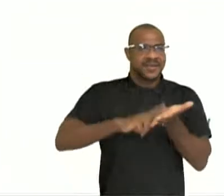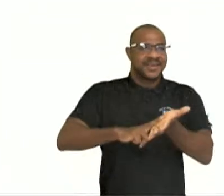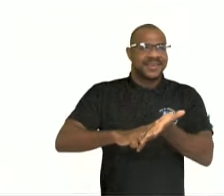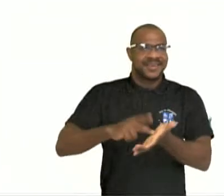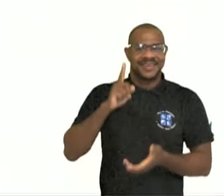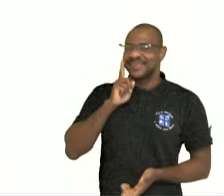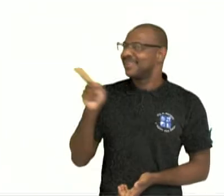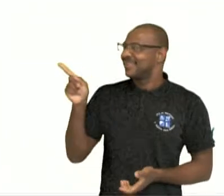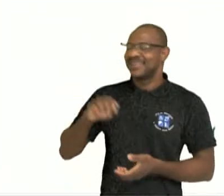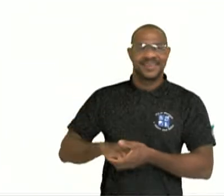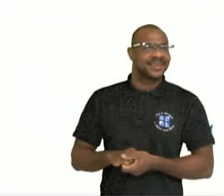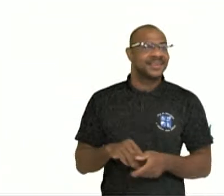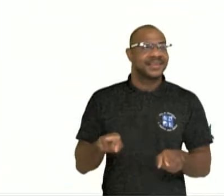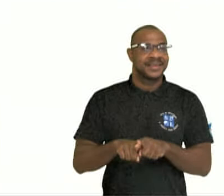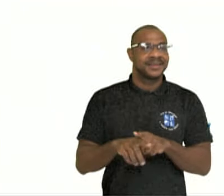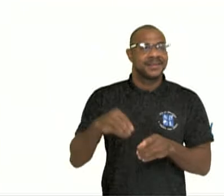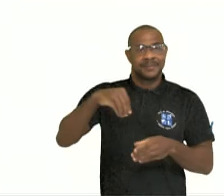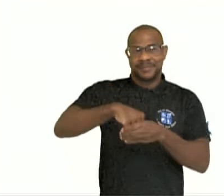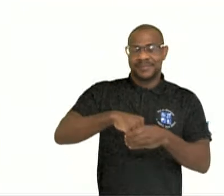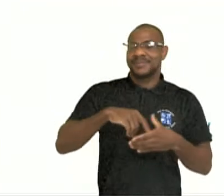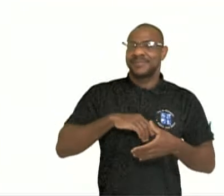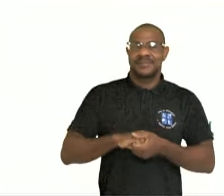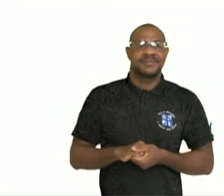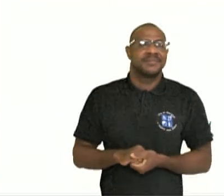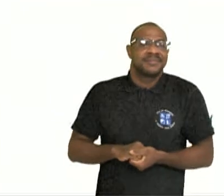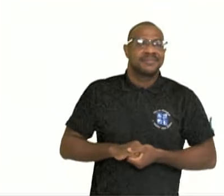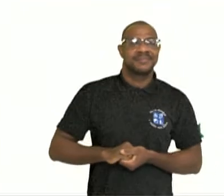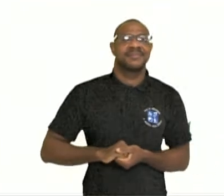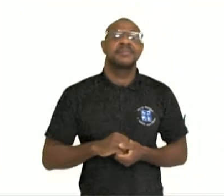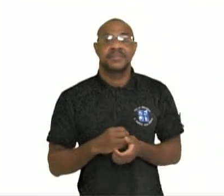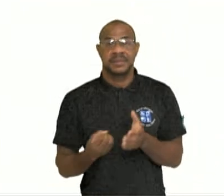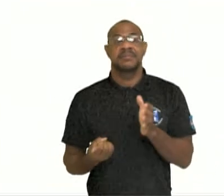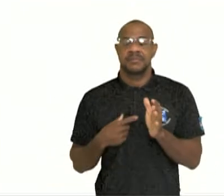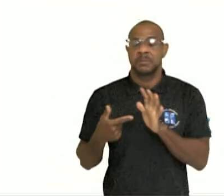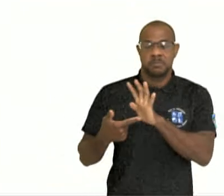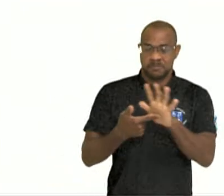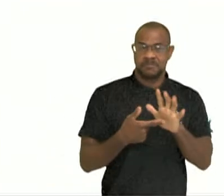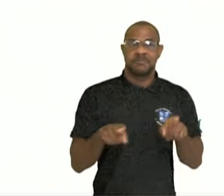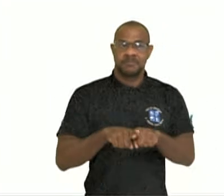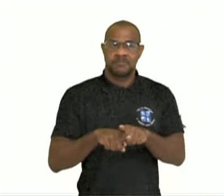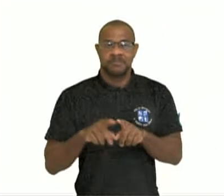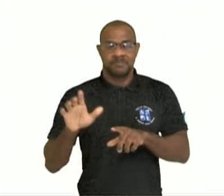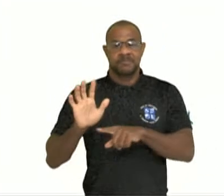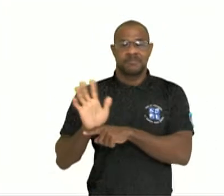dele? Ele também, assim como a Dona Neves, ele não é muito recorrente, mas ele aparece de vez em quando.